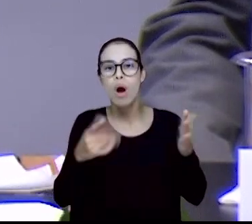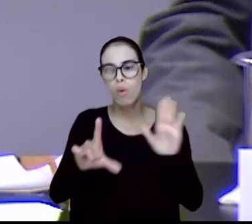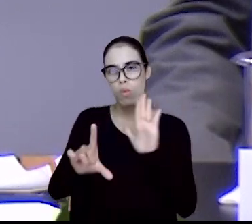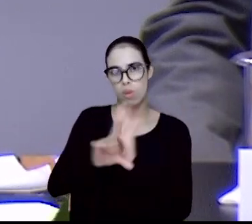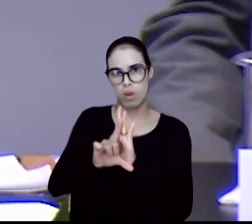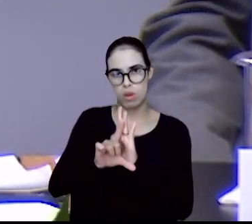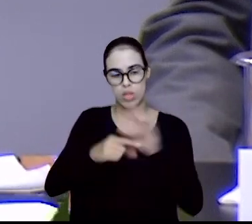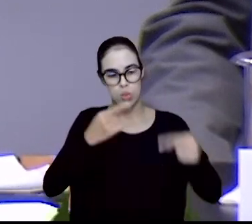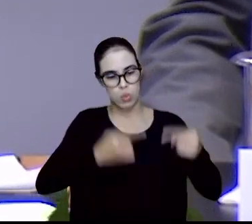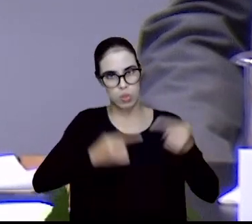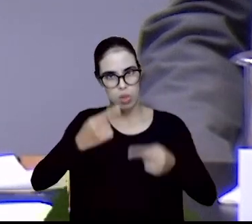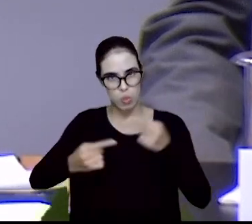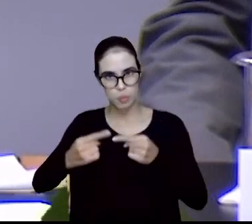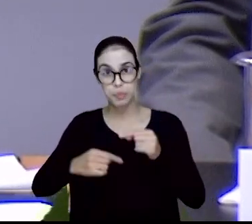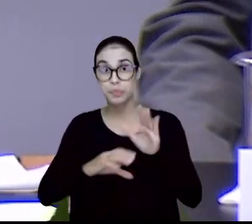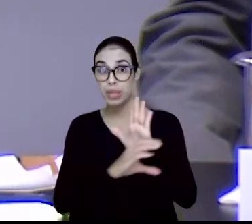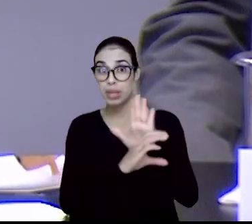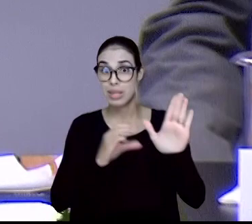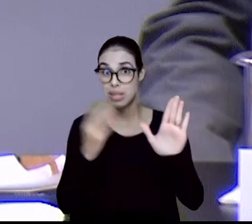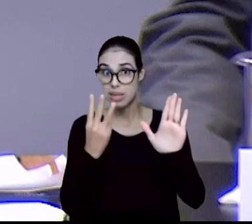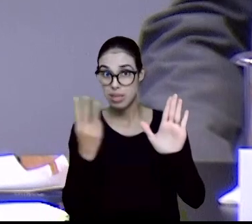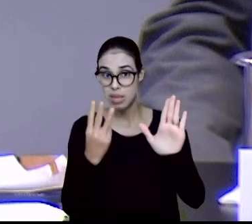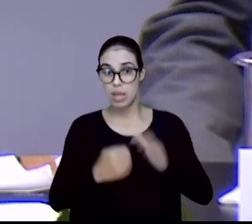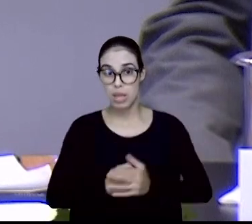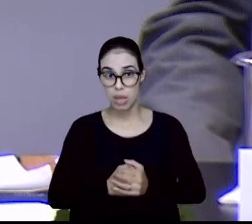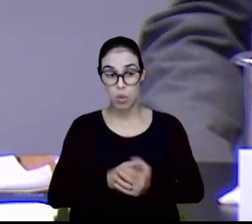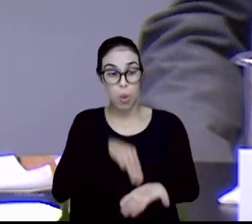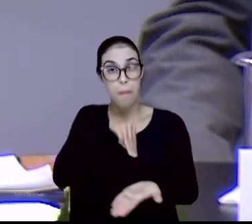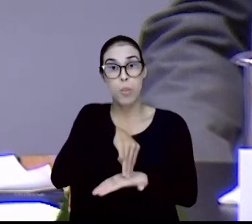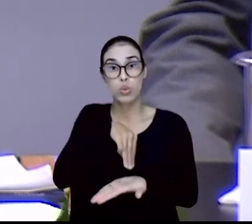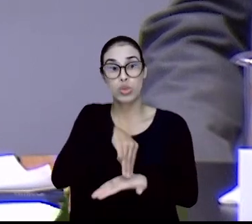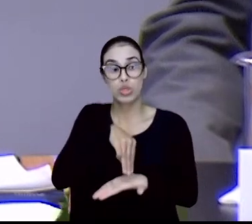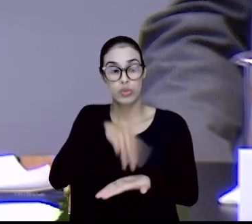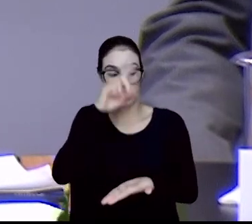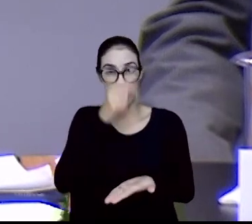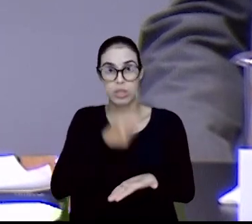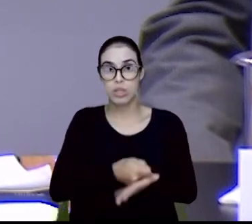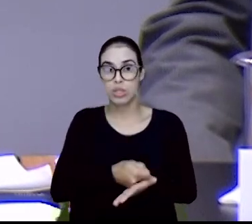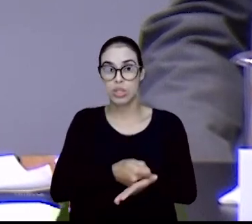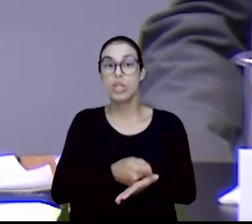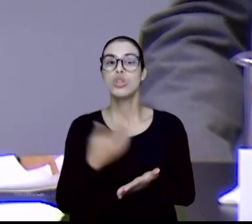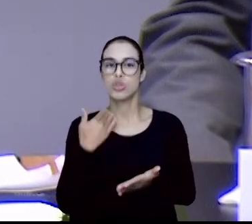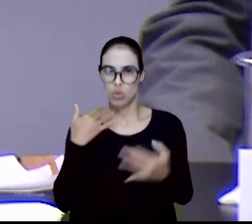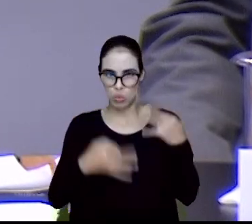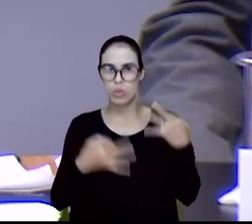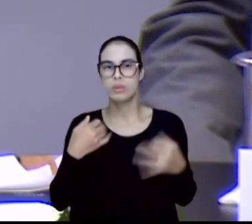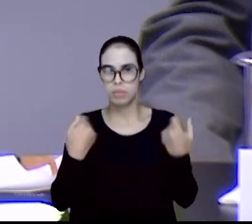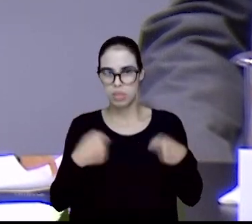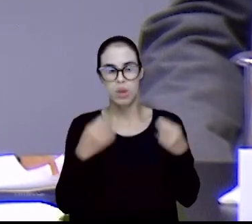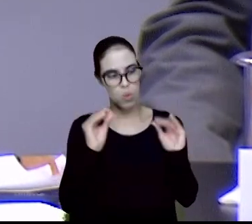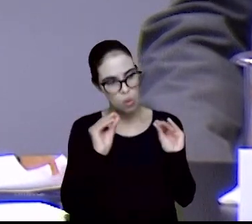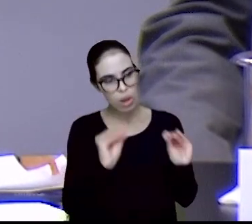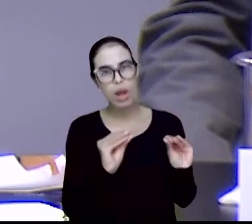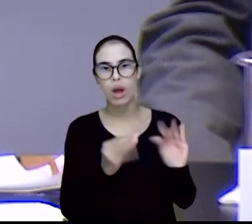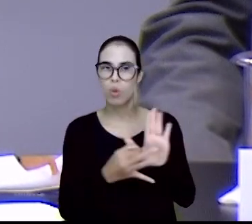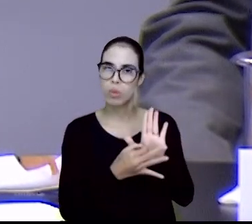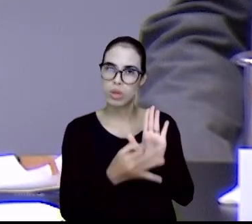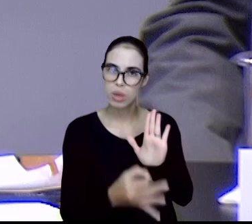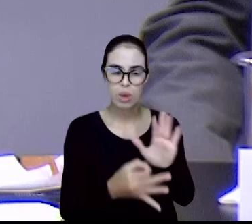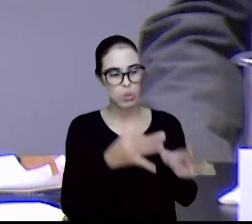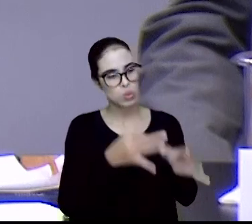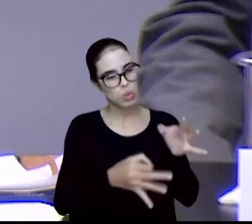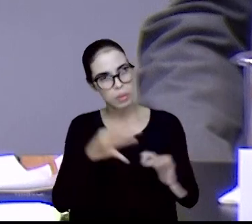Terceiro item, um parágrafo, razões de decidir. Ali o juiz vai colocar o seu argumento central, se tiver mais de um, coloca